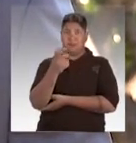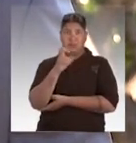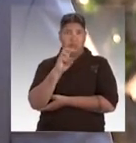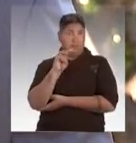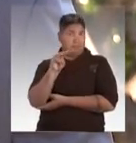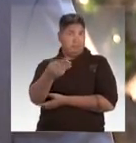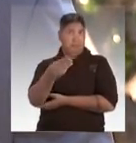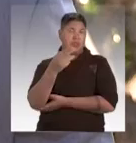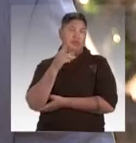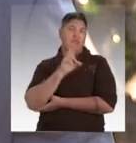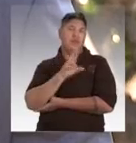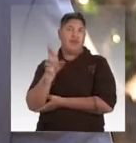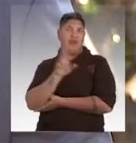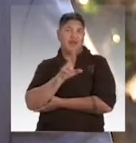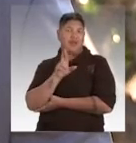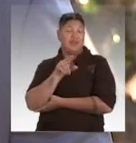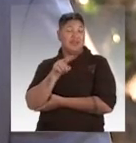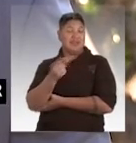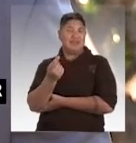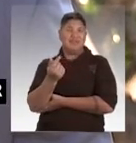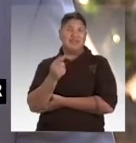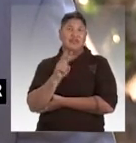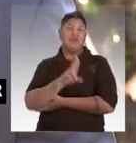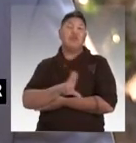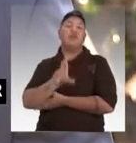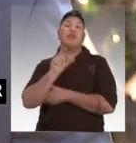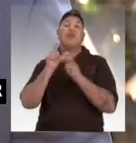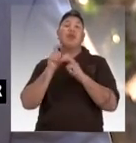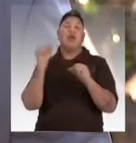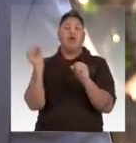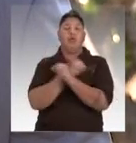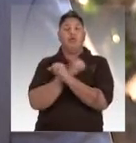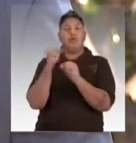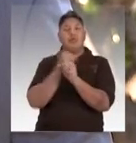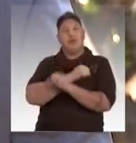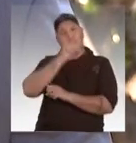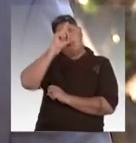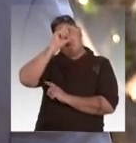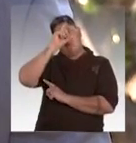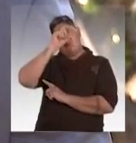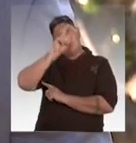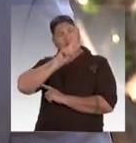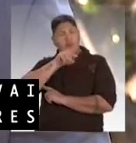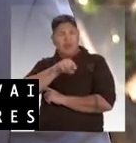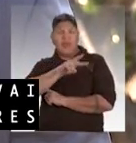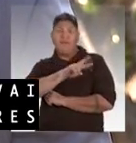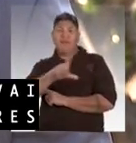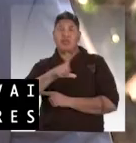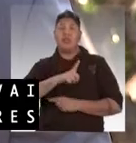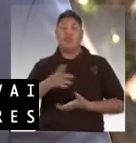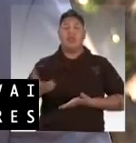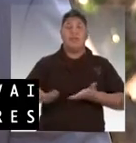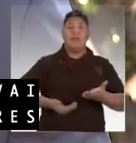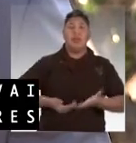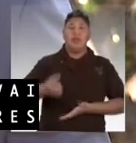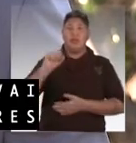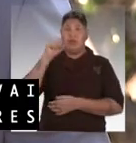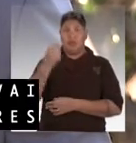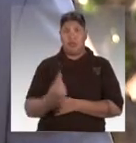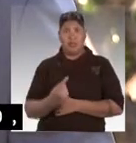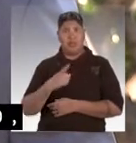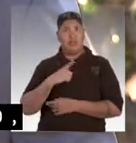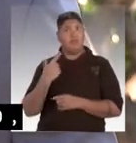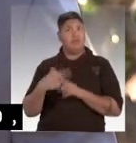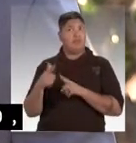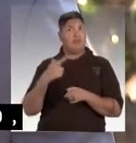de 25 milhões de reais. O dinheiro vai ser utilizado para a construção de uma clínica. A unidade de saúde vai atender